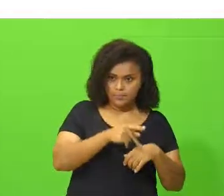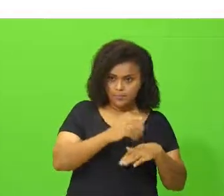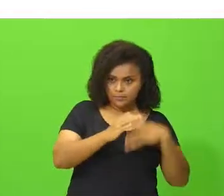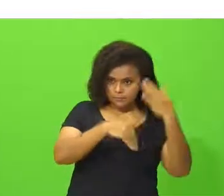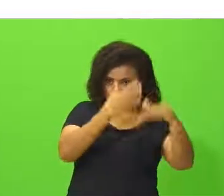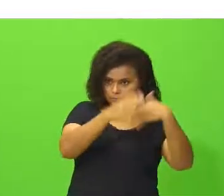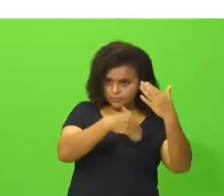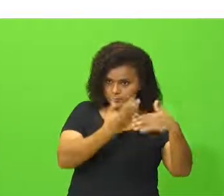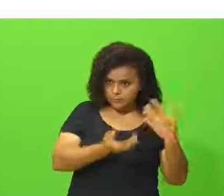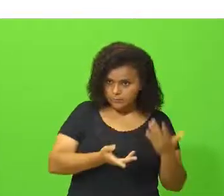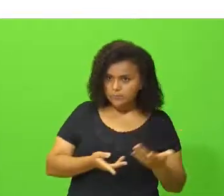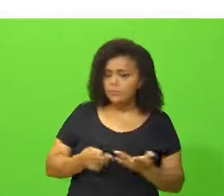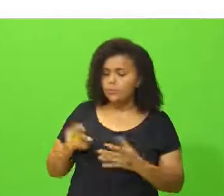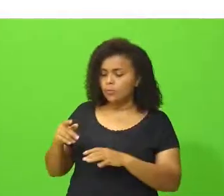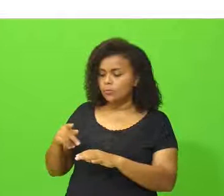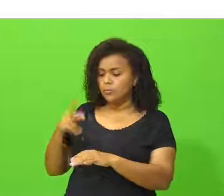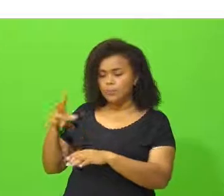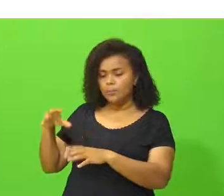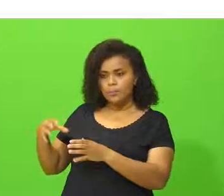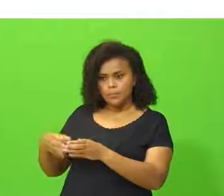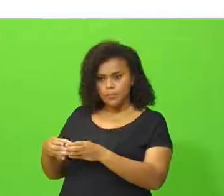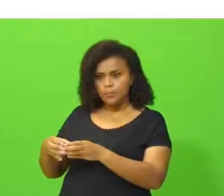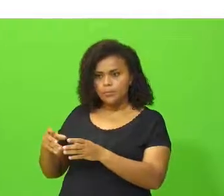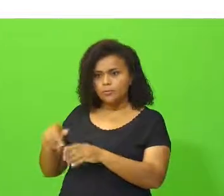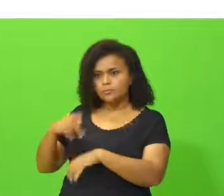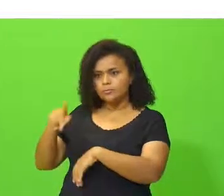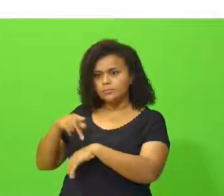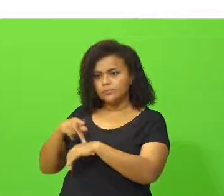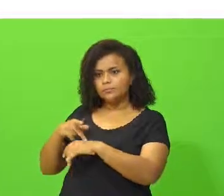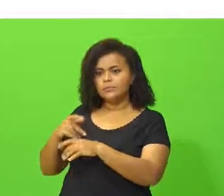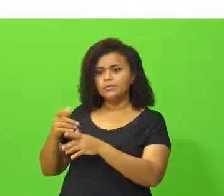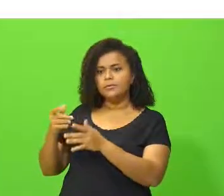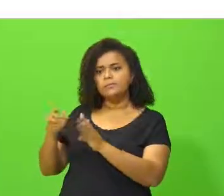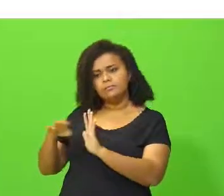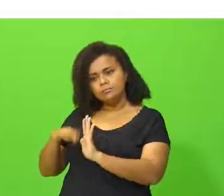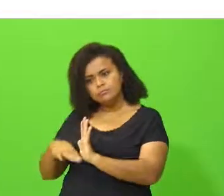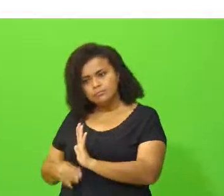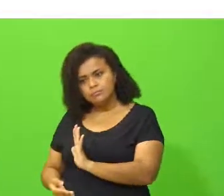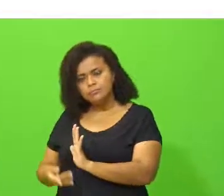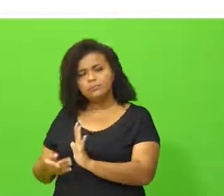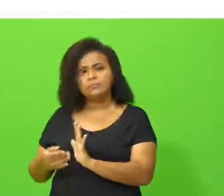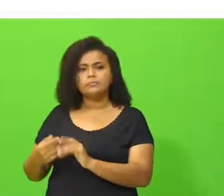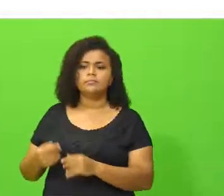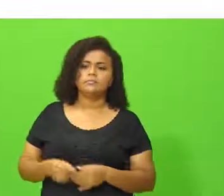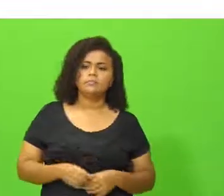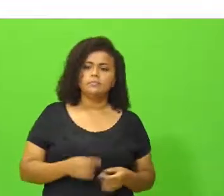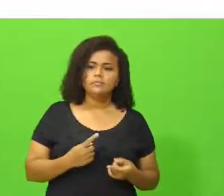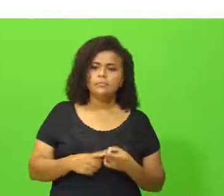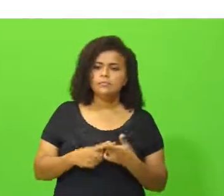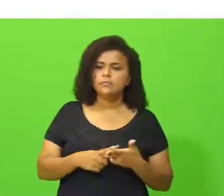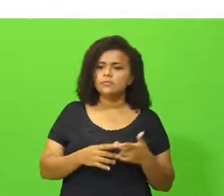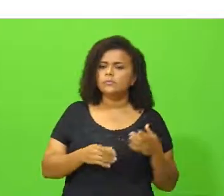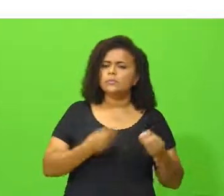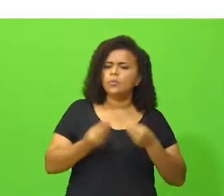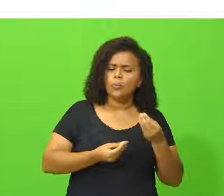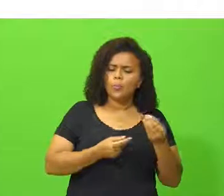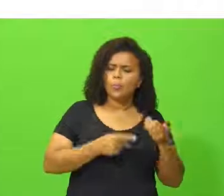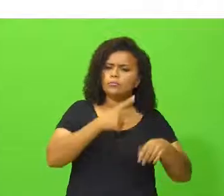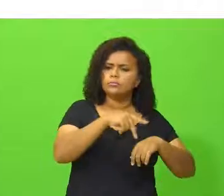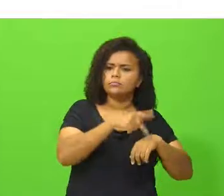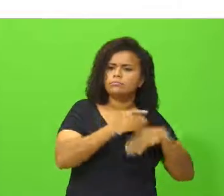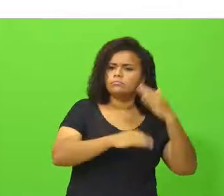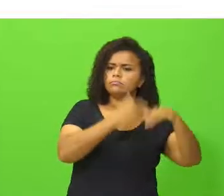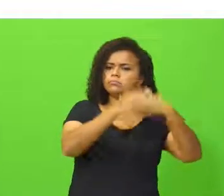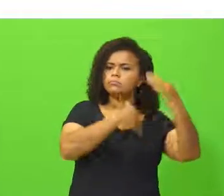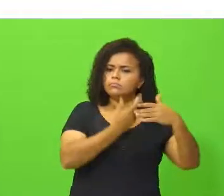subdesenvolvidos. Aí eu vou analisar o seguinte, a respeito sobre as taxas de natalidade. No caso dos países desenvolvidos, nós podemos